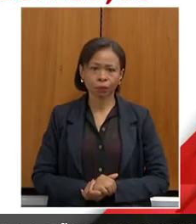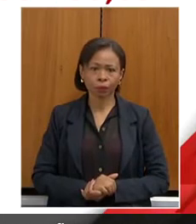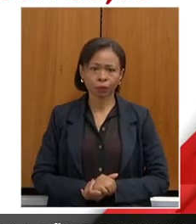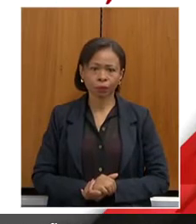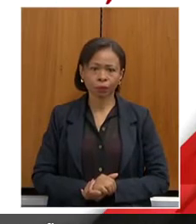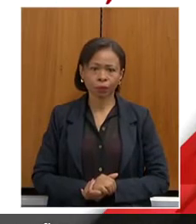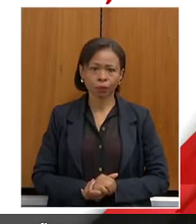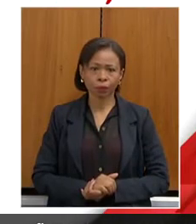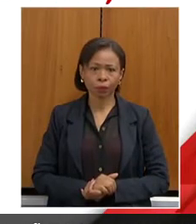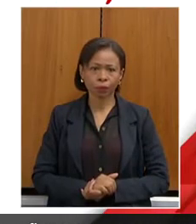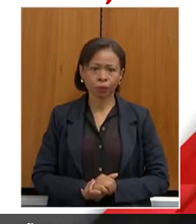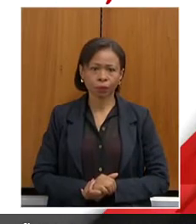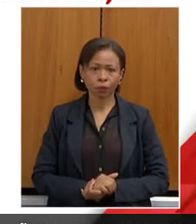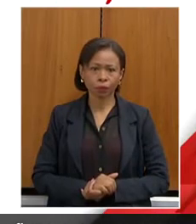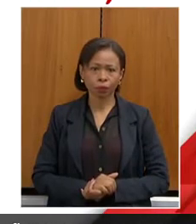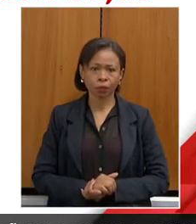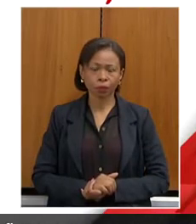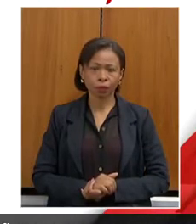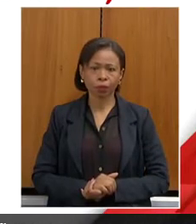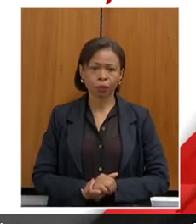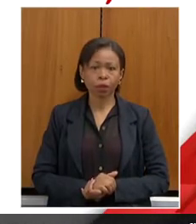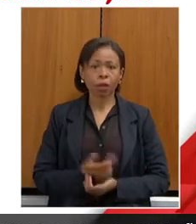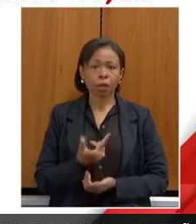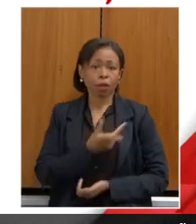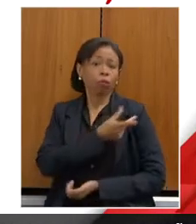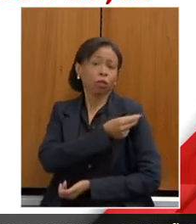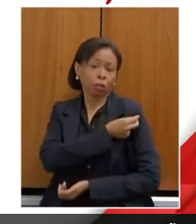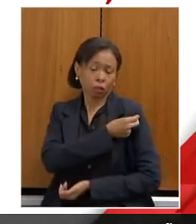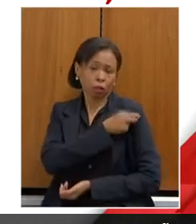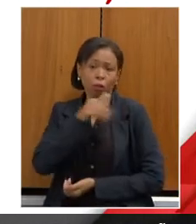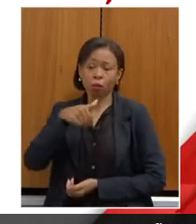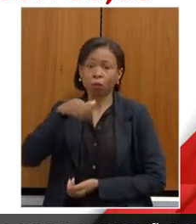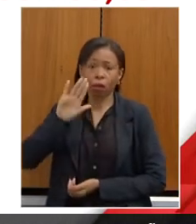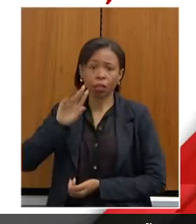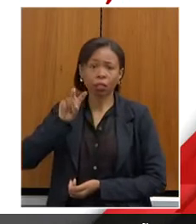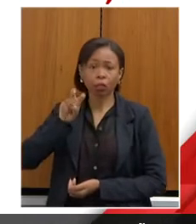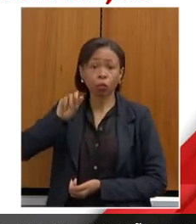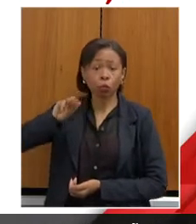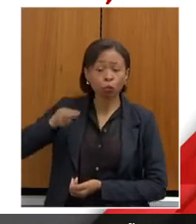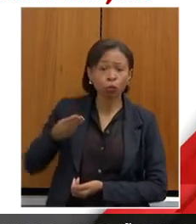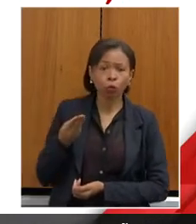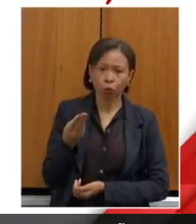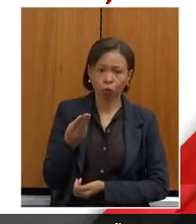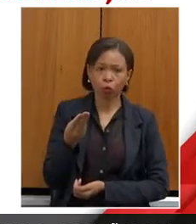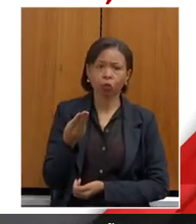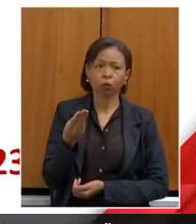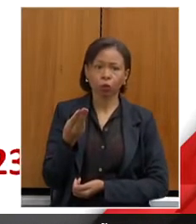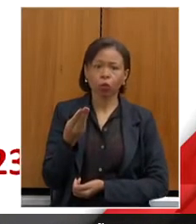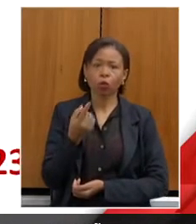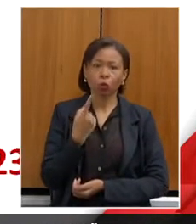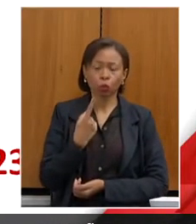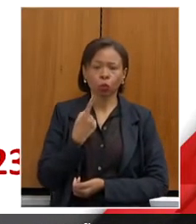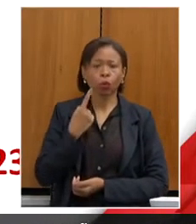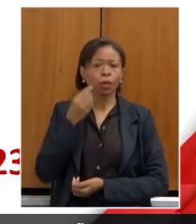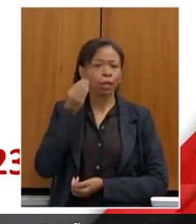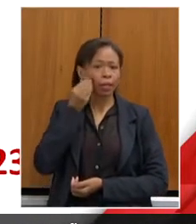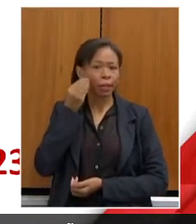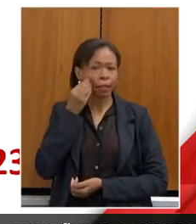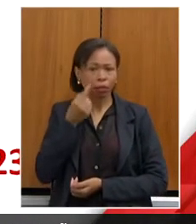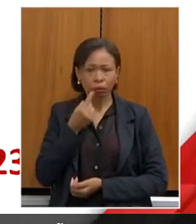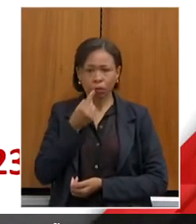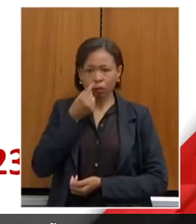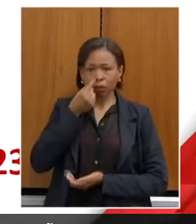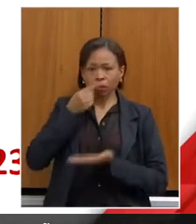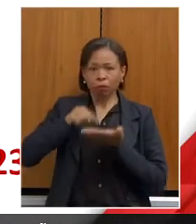insumo para vacinação, mais de 5 milhões. Do teste de PCR. Pode passar. passar. E a